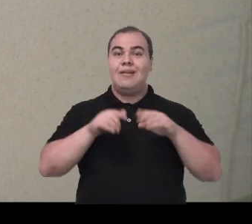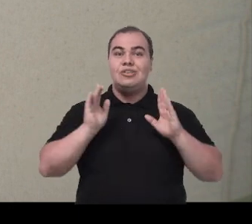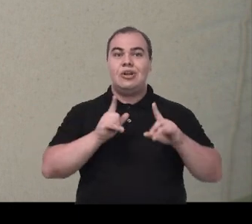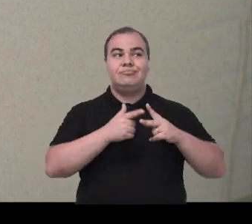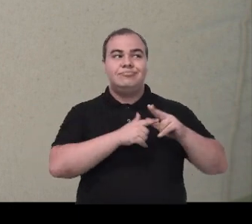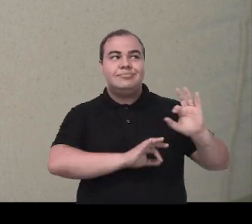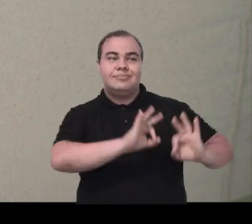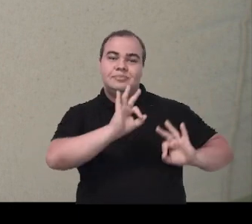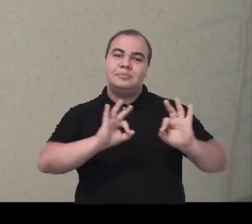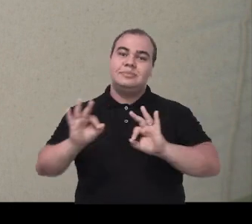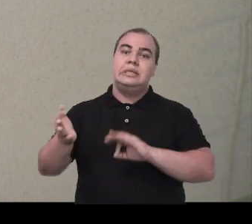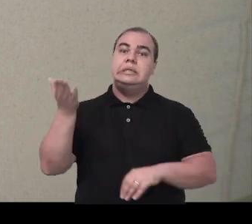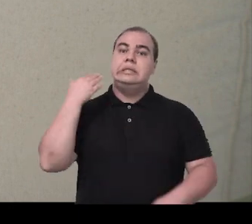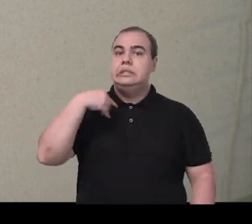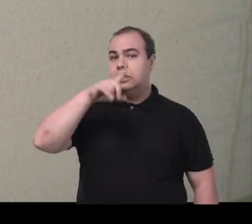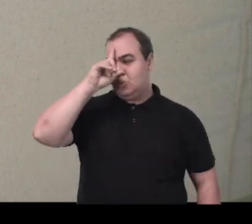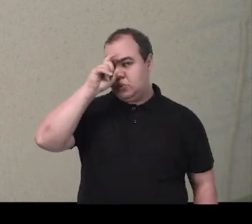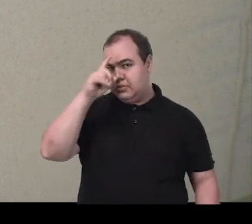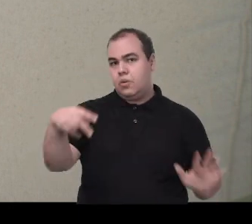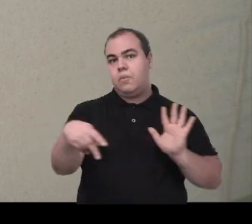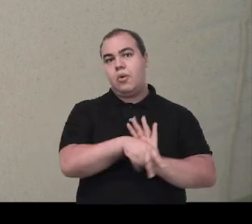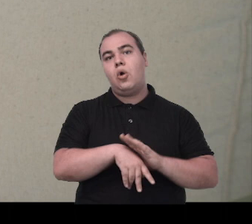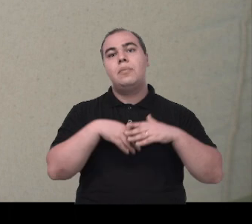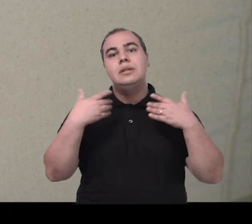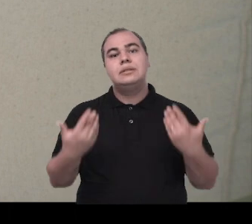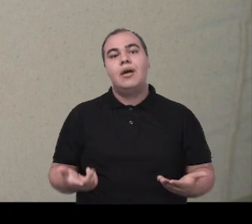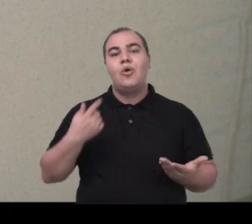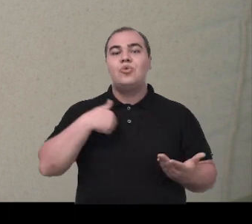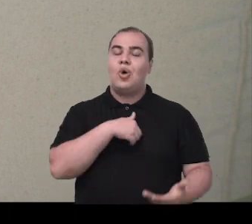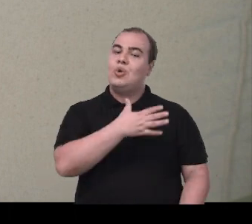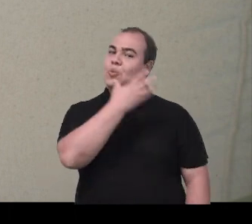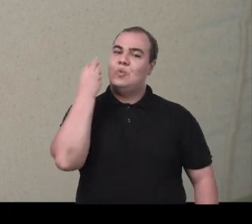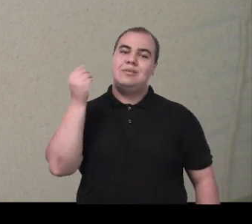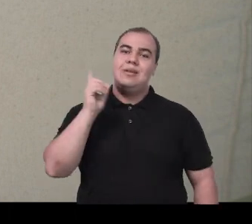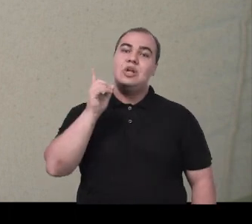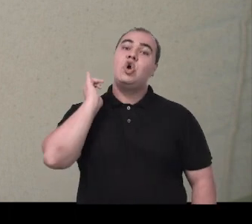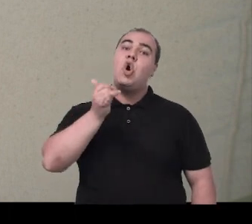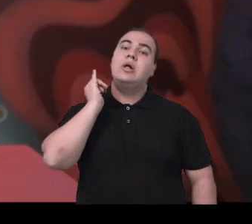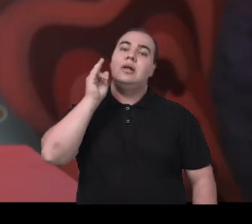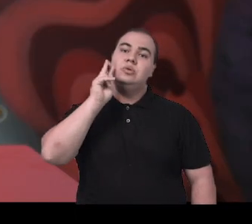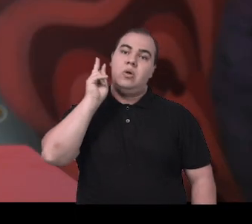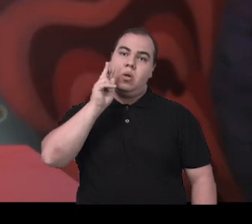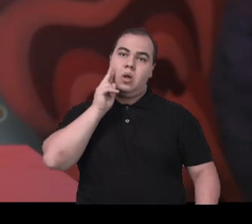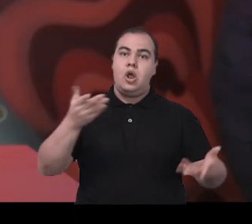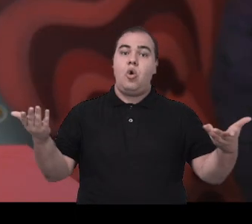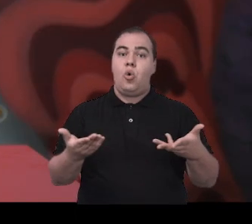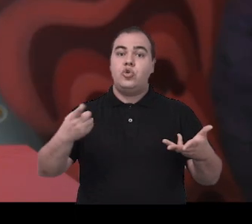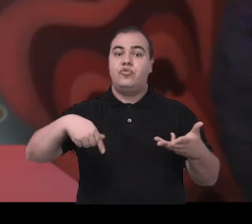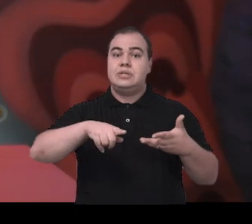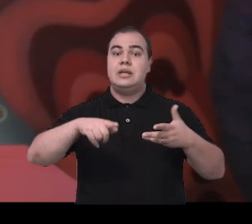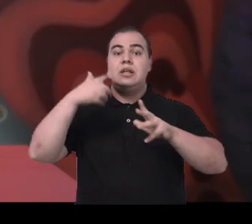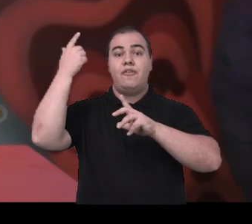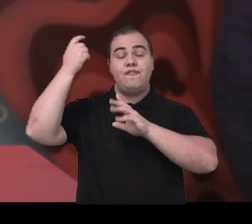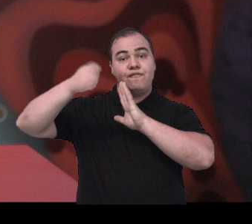foi remodelada, que antigamente era do hospital. Então, mas não esquecendo de contar a história. Então hoje vocês estão